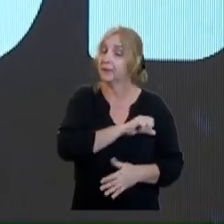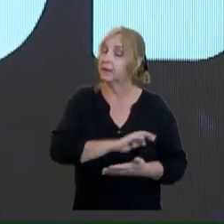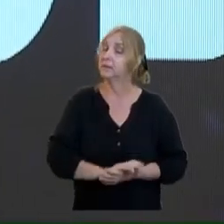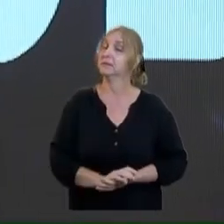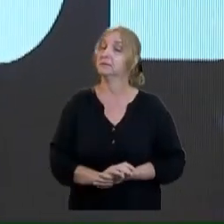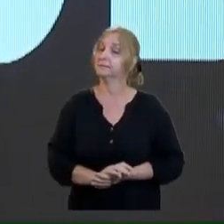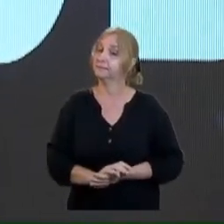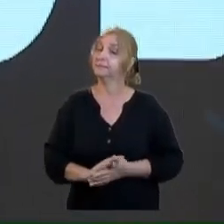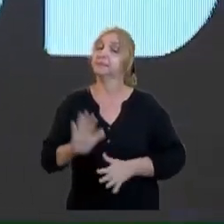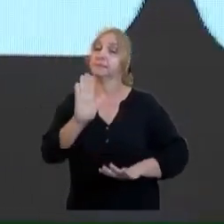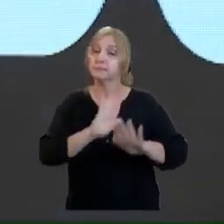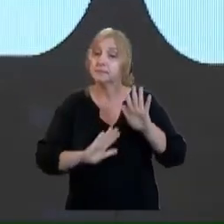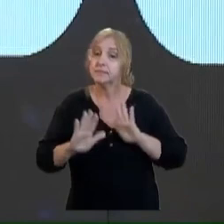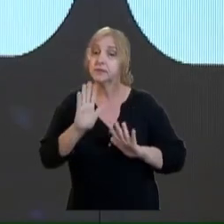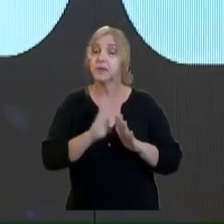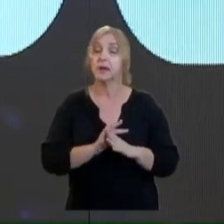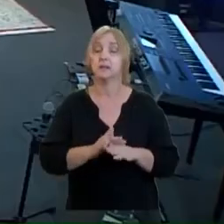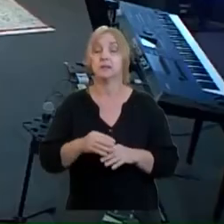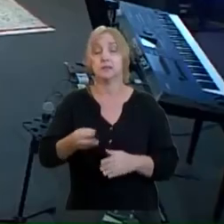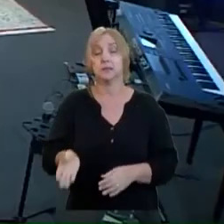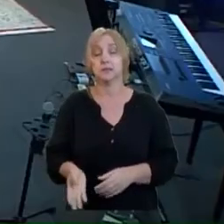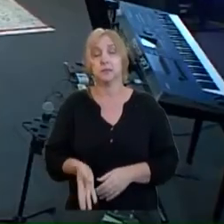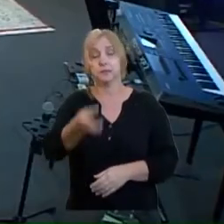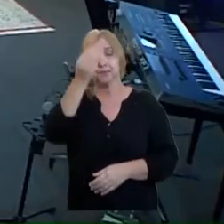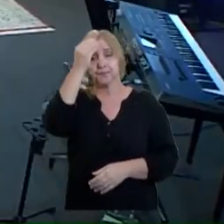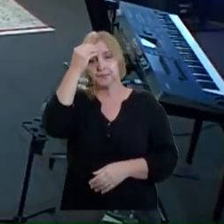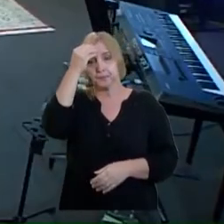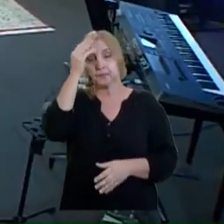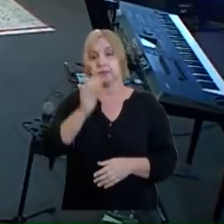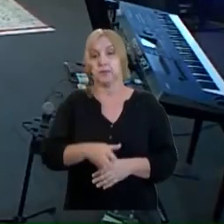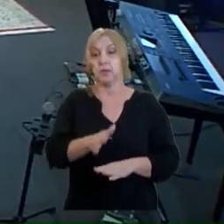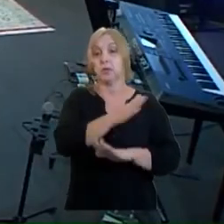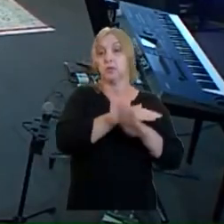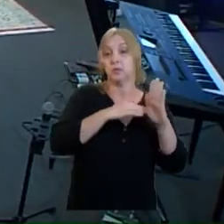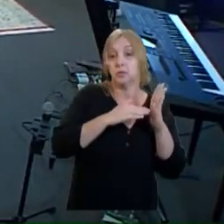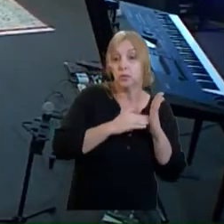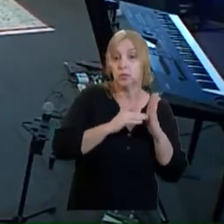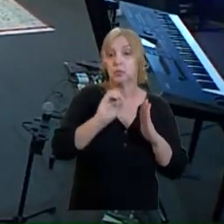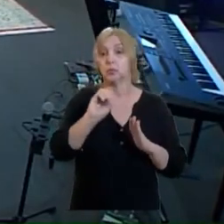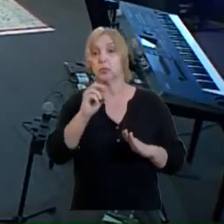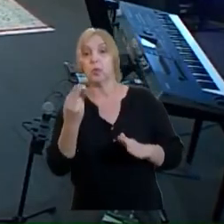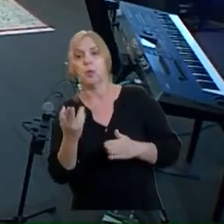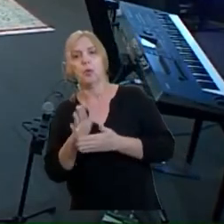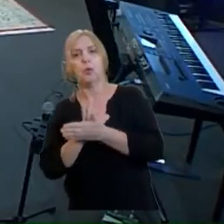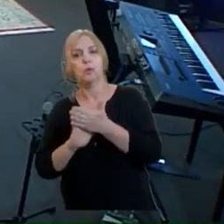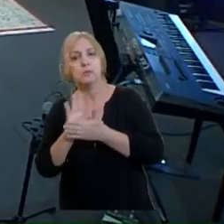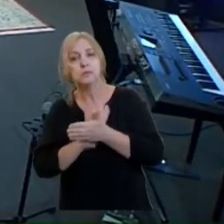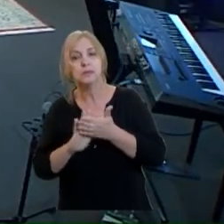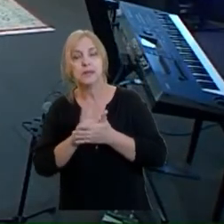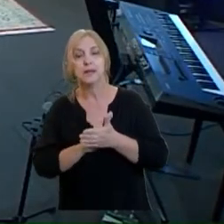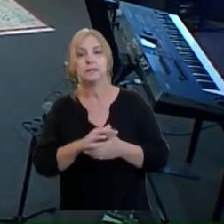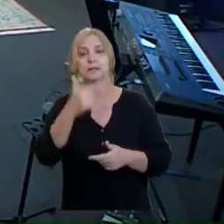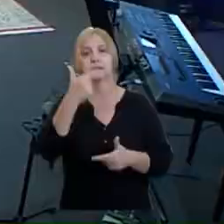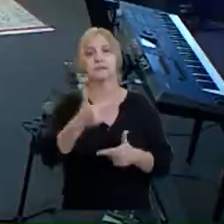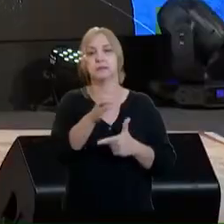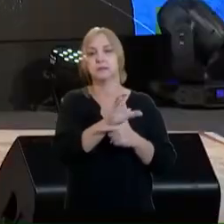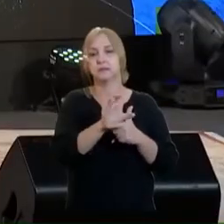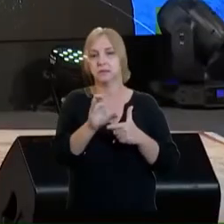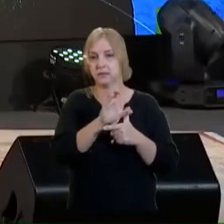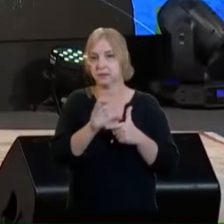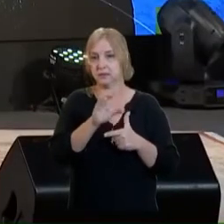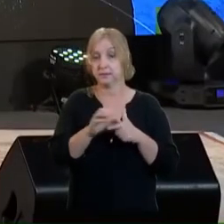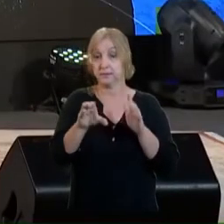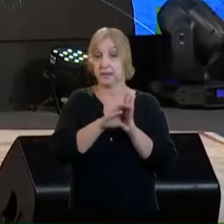coração essa verdade, ou é tudo ou é nada. Aqui ainda em 2 Coríntios, capítulo 1,